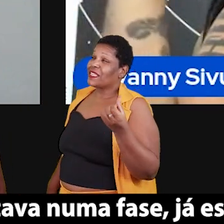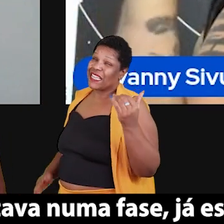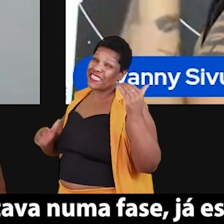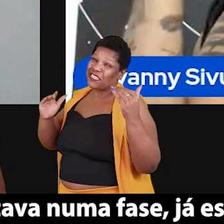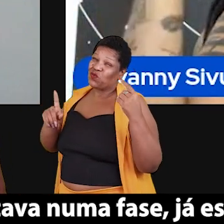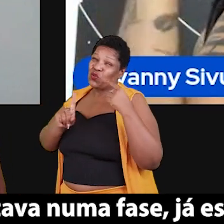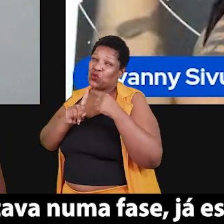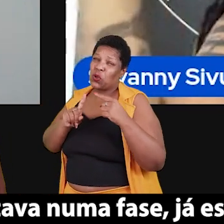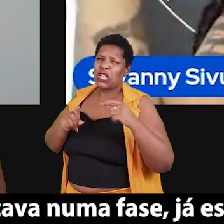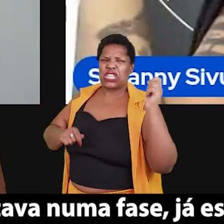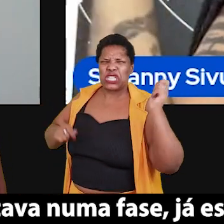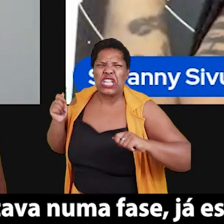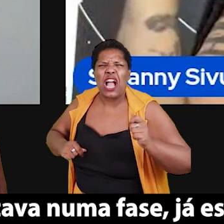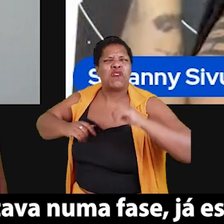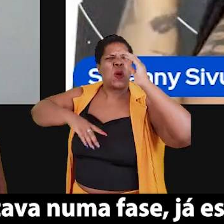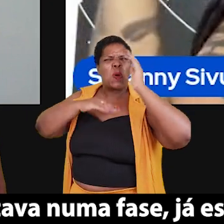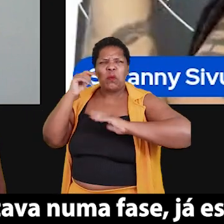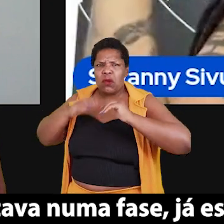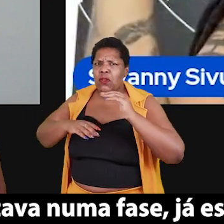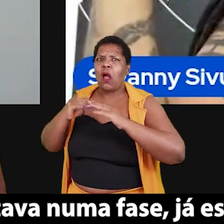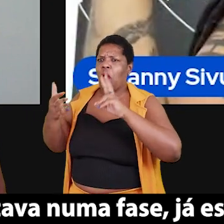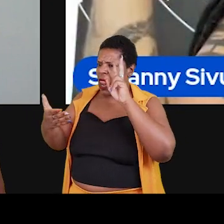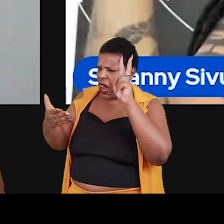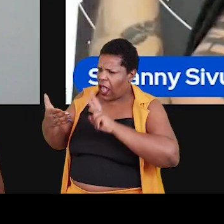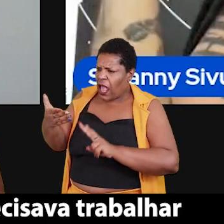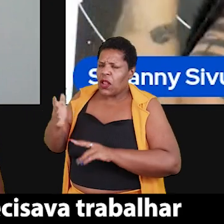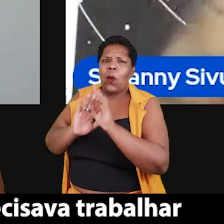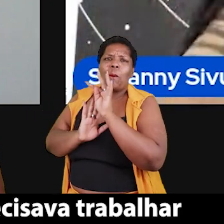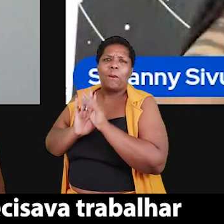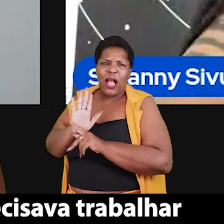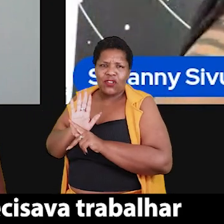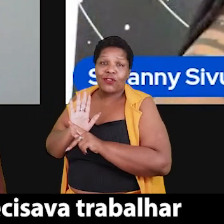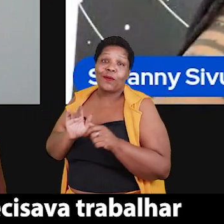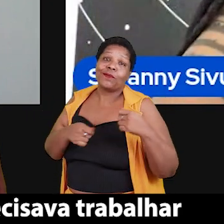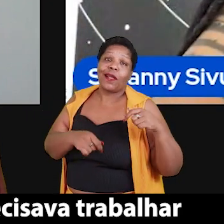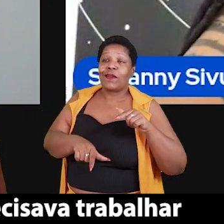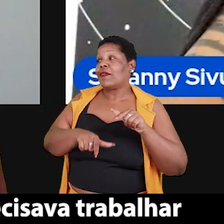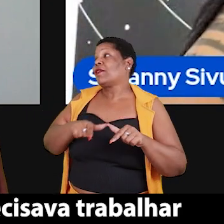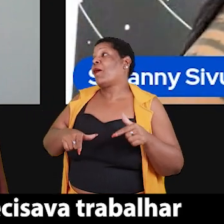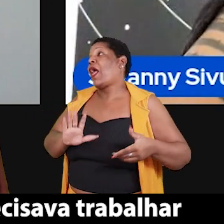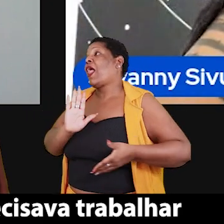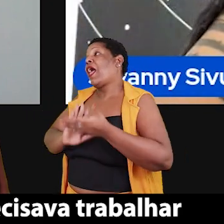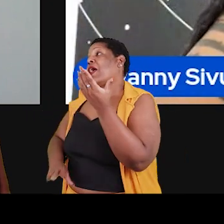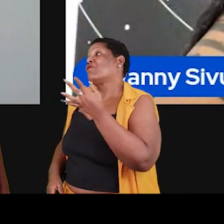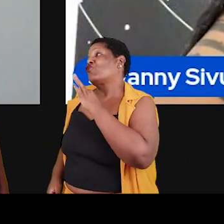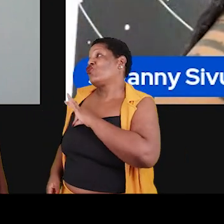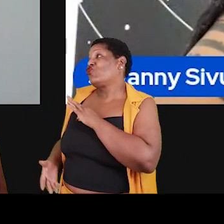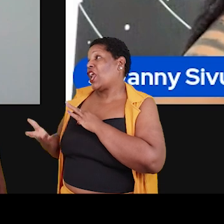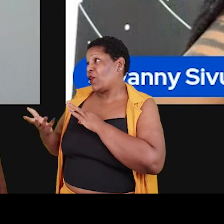fase, já estava tocando muito, que já estava lendo muito bem, ele precisava trabalhar para levar dinheiro para dentro de